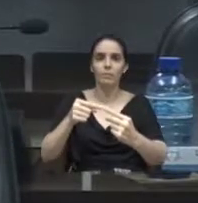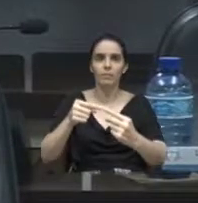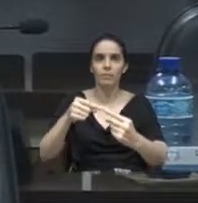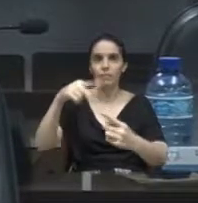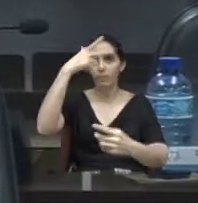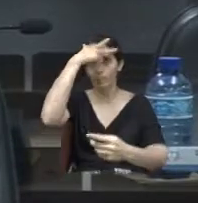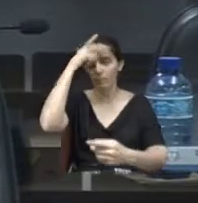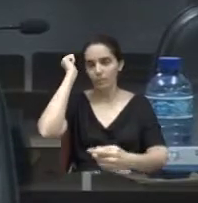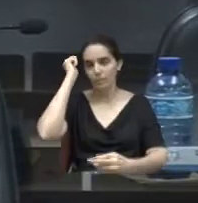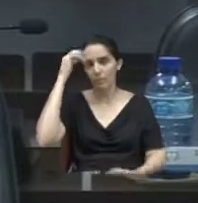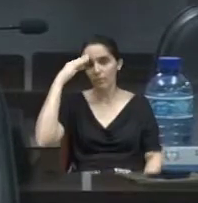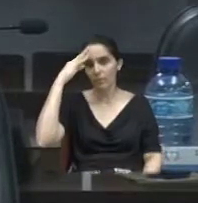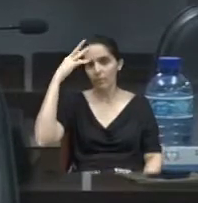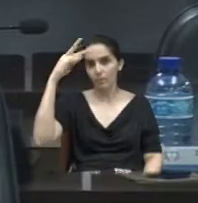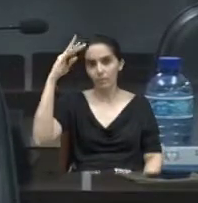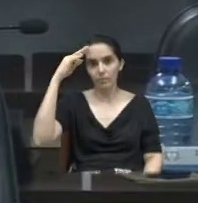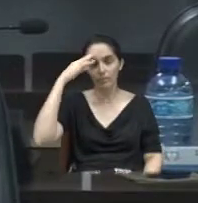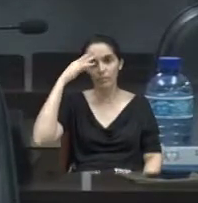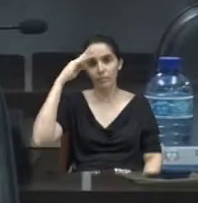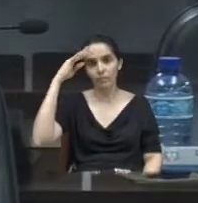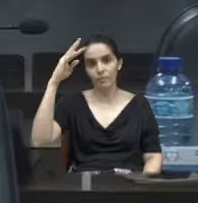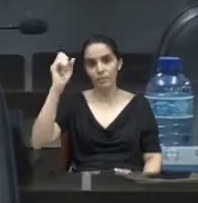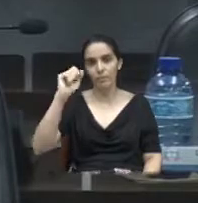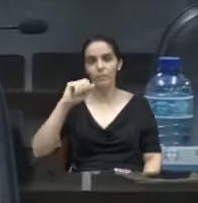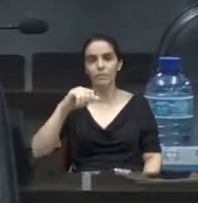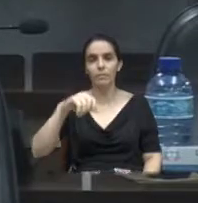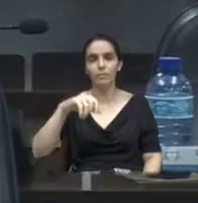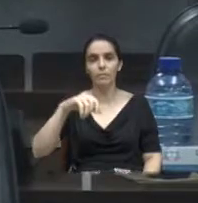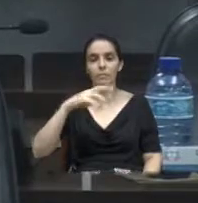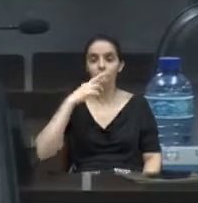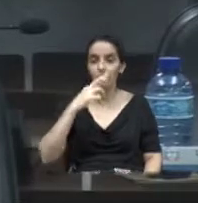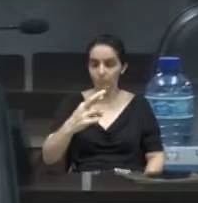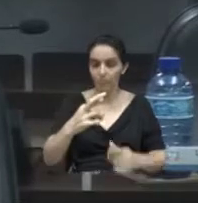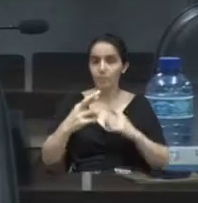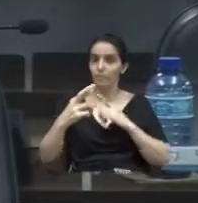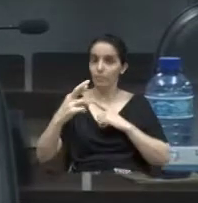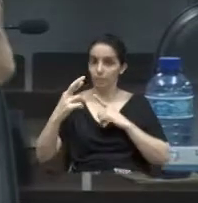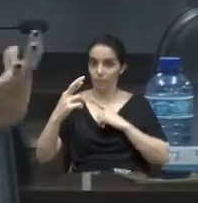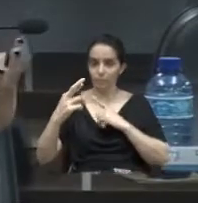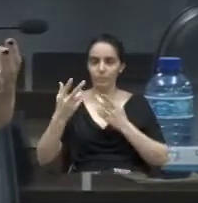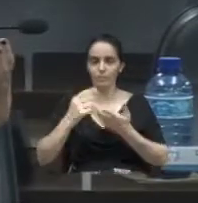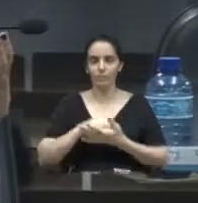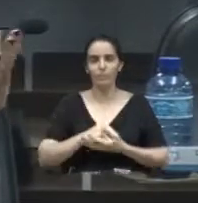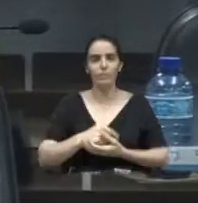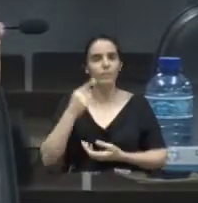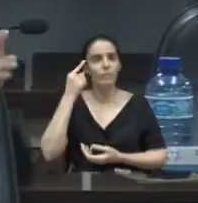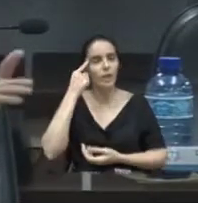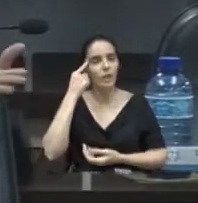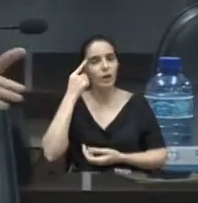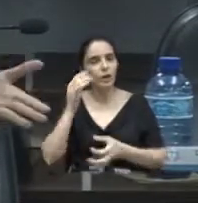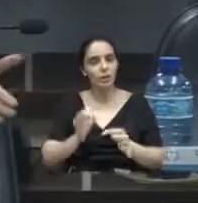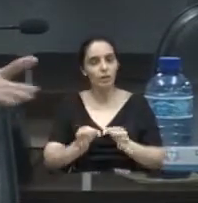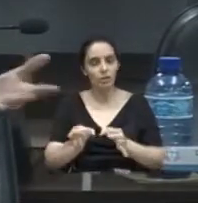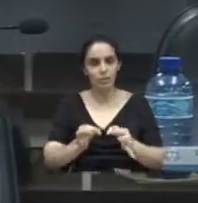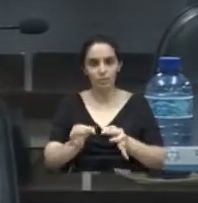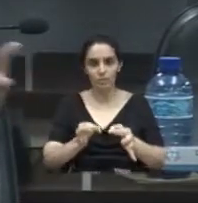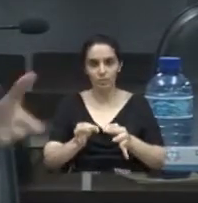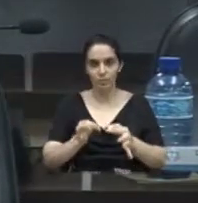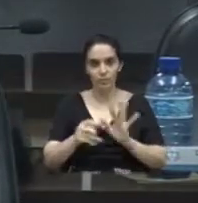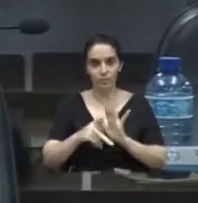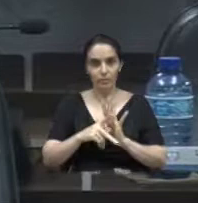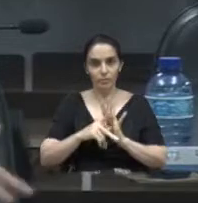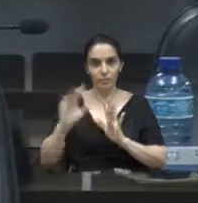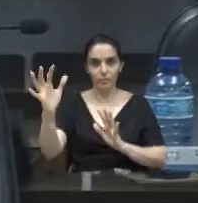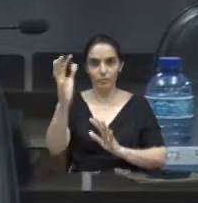e trazer respostas para essa casa que nos ajudem a pensar em projetos em que nós possamos